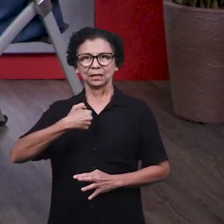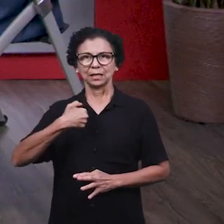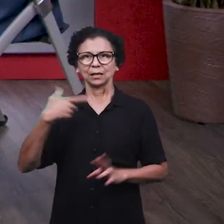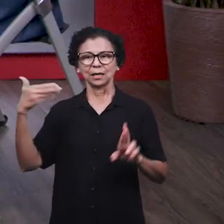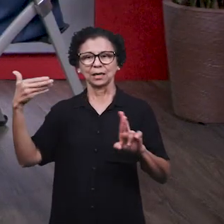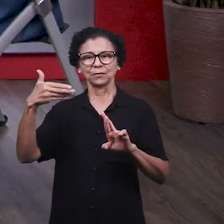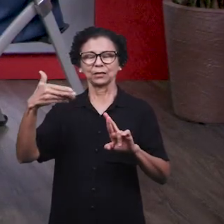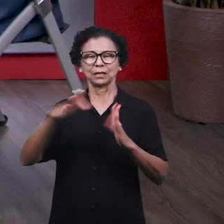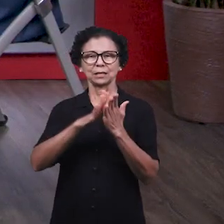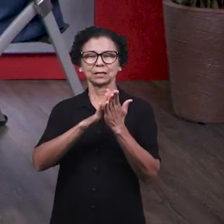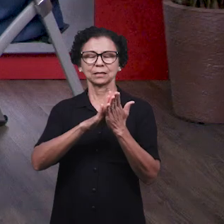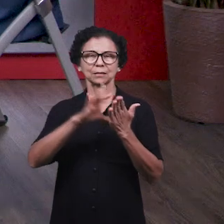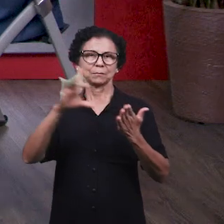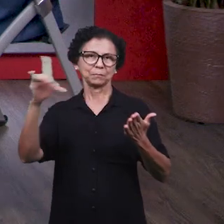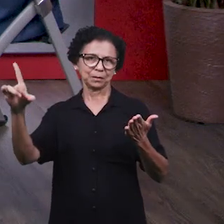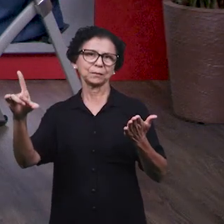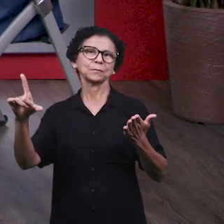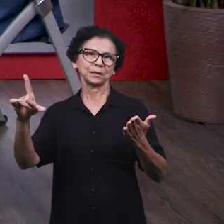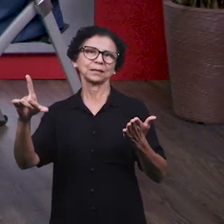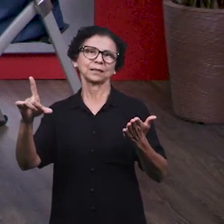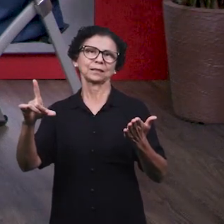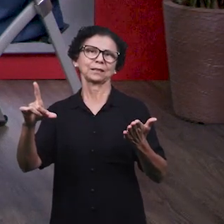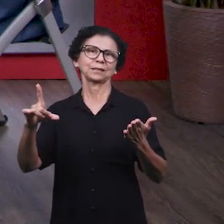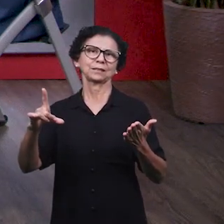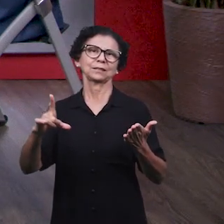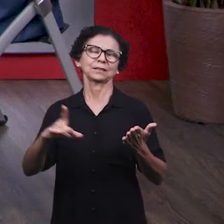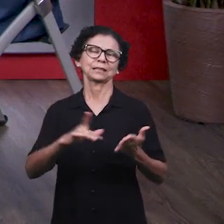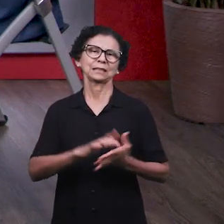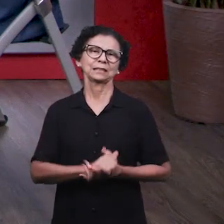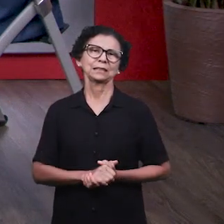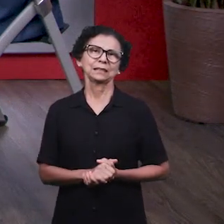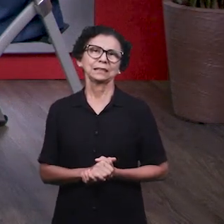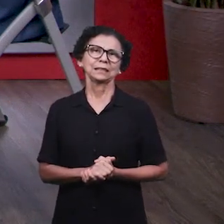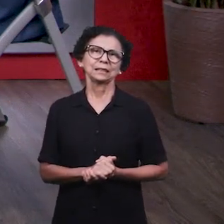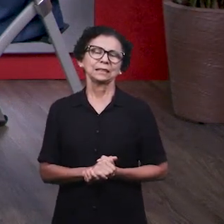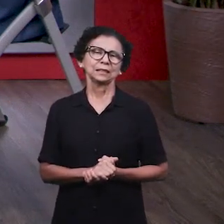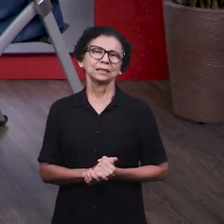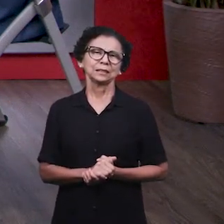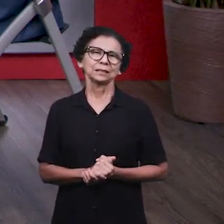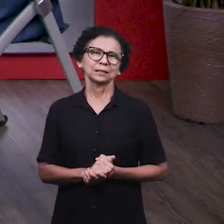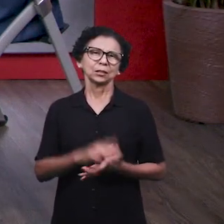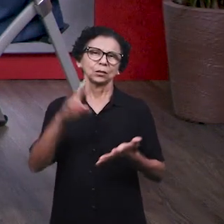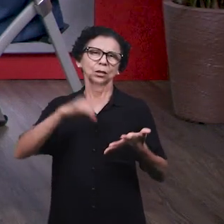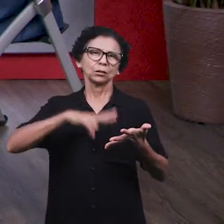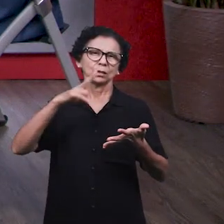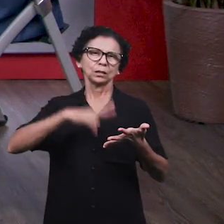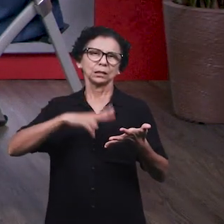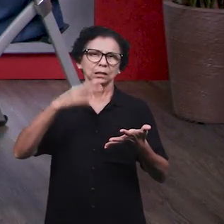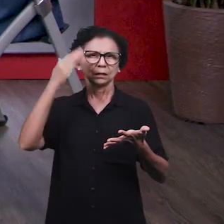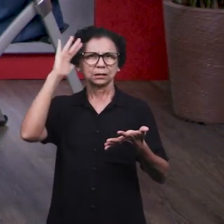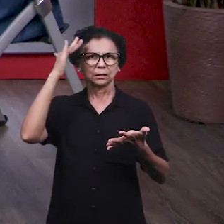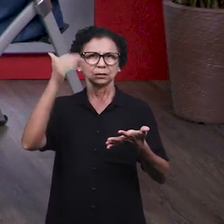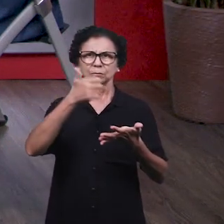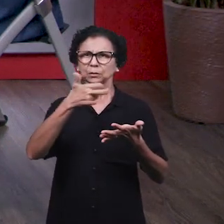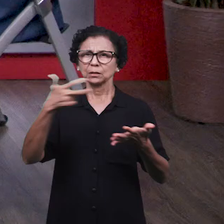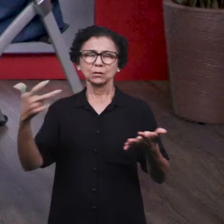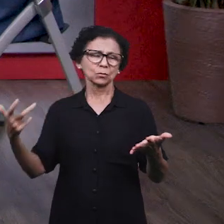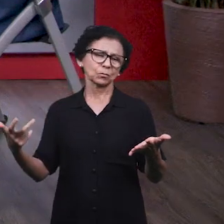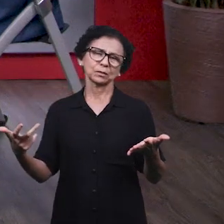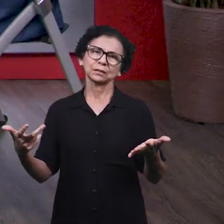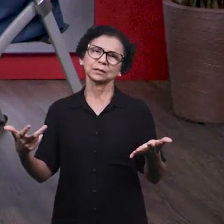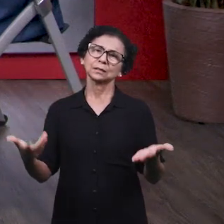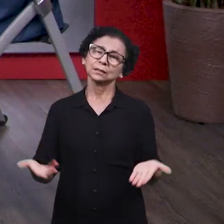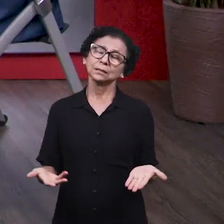eu tirei, assim, muitos benefícios, muitos entendimentos. Dentre eles, as mulheres